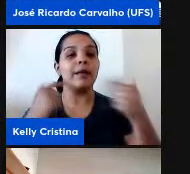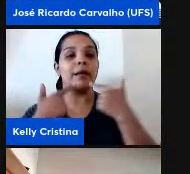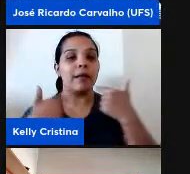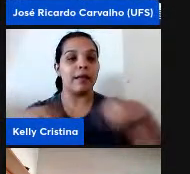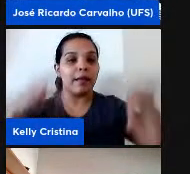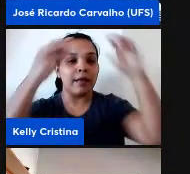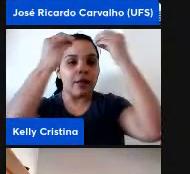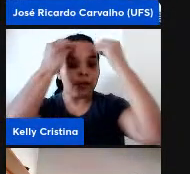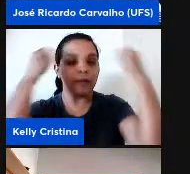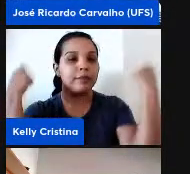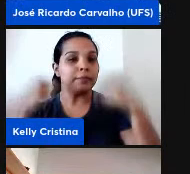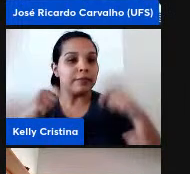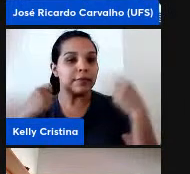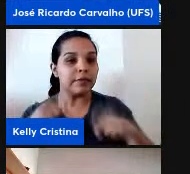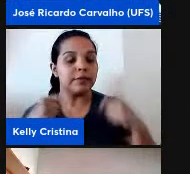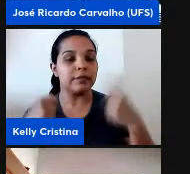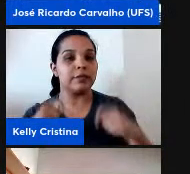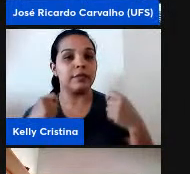precisa ser